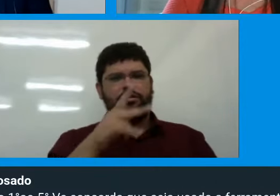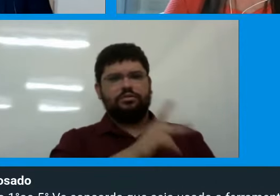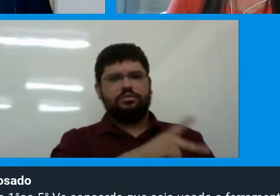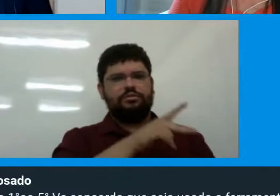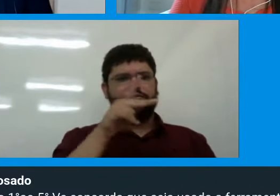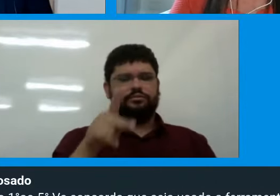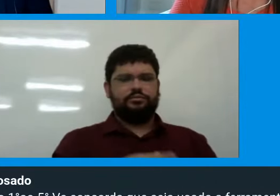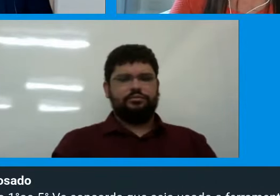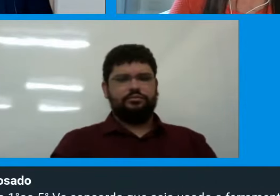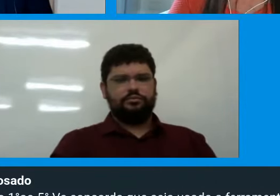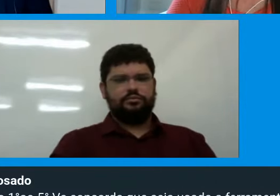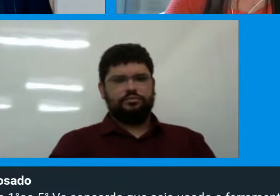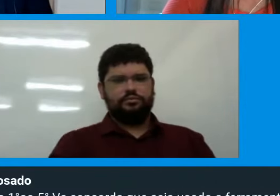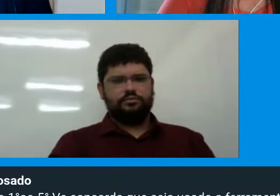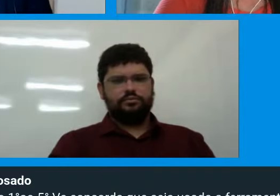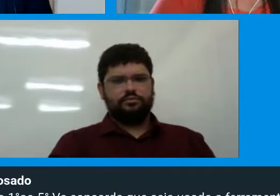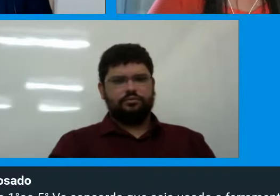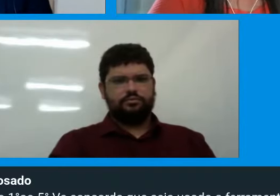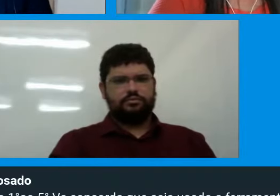crianças e o professor?